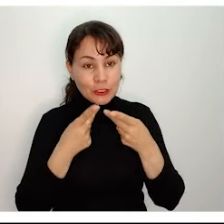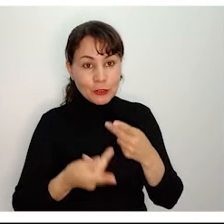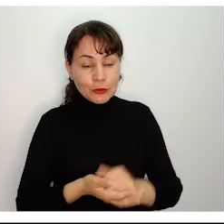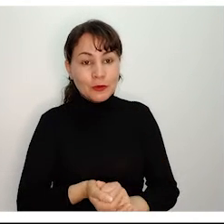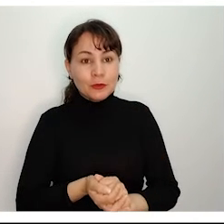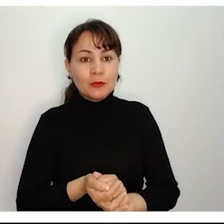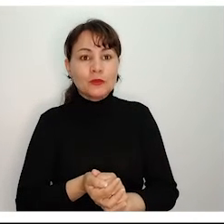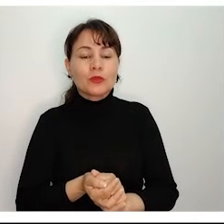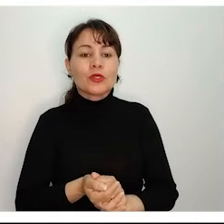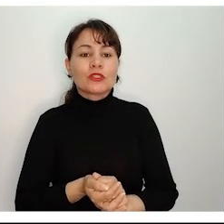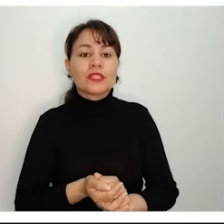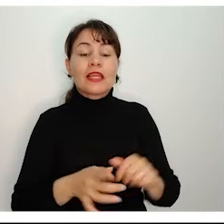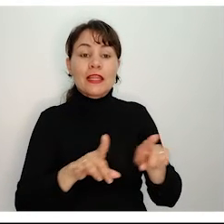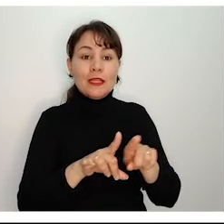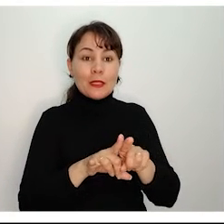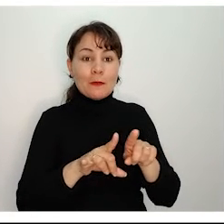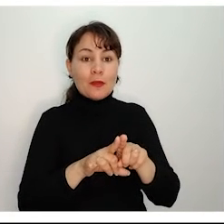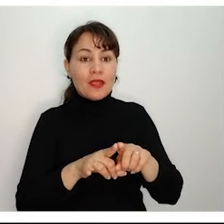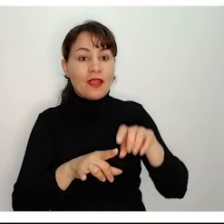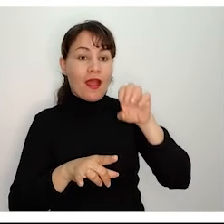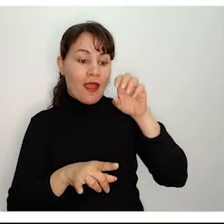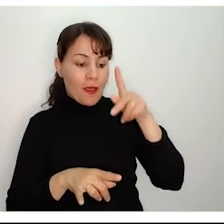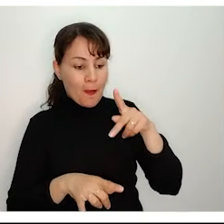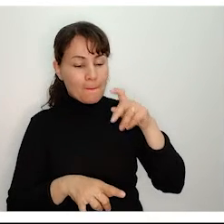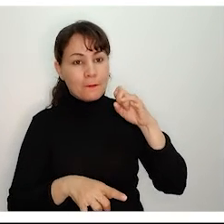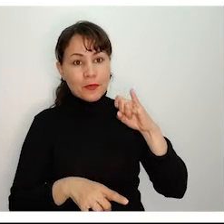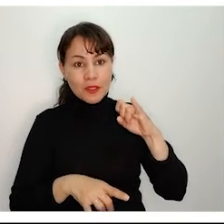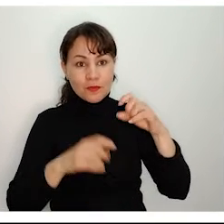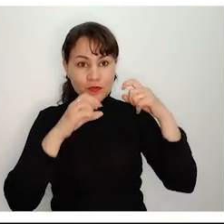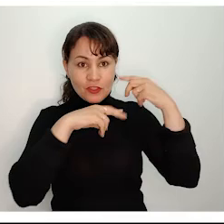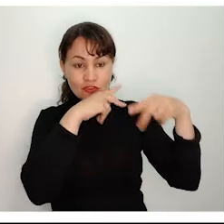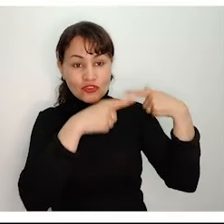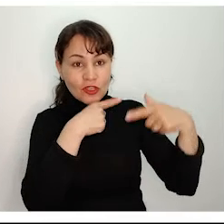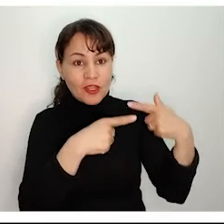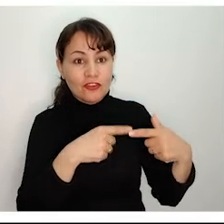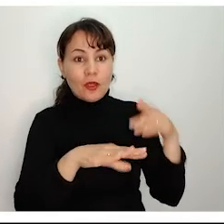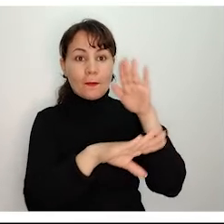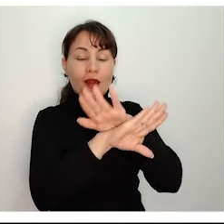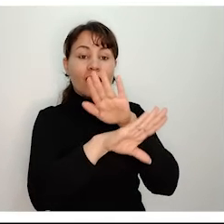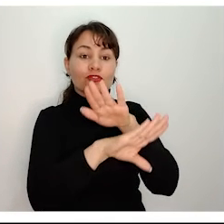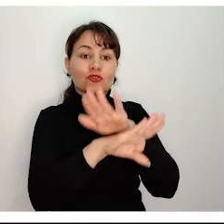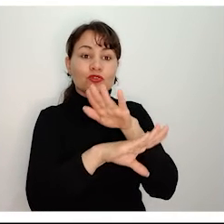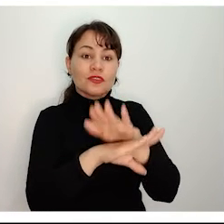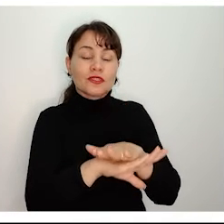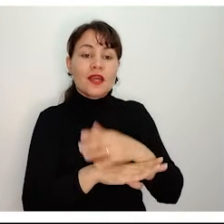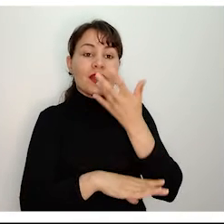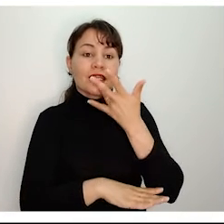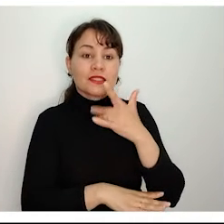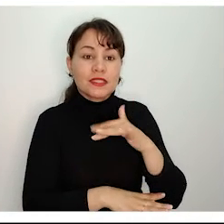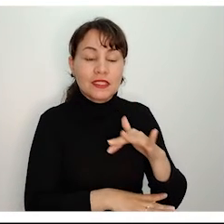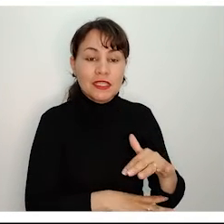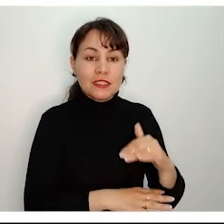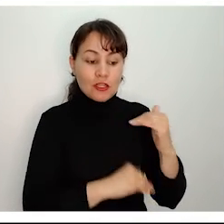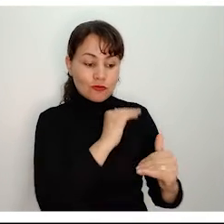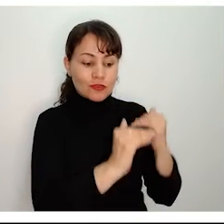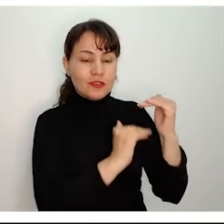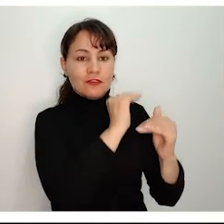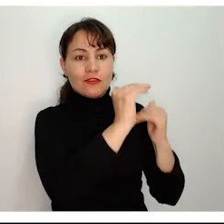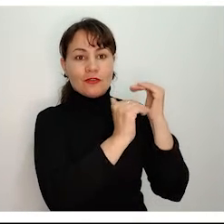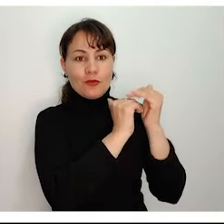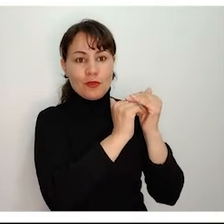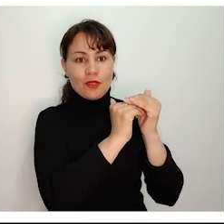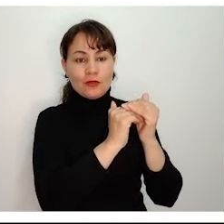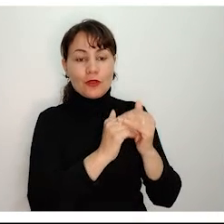falamos anteriormente, e usa a epigenética, que nós falamos anteriormente, para beneficiar a criança